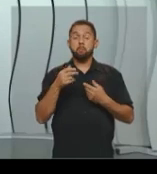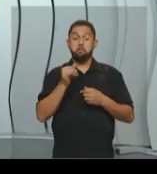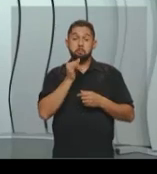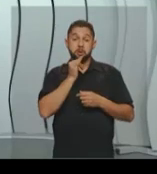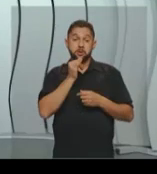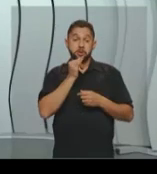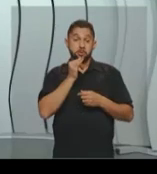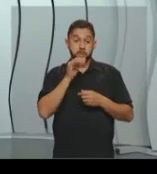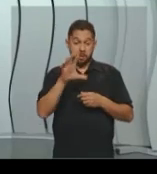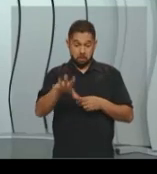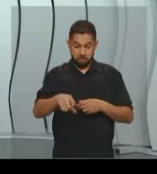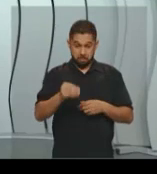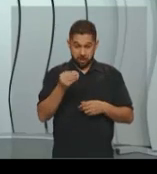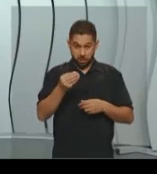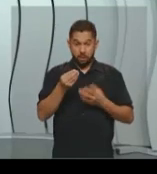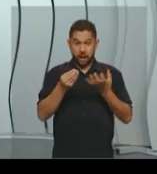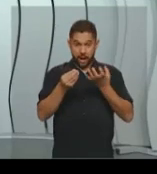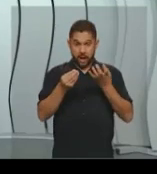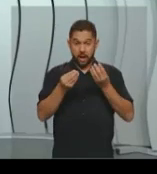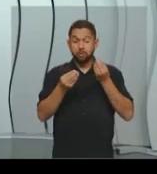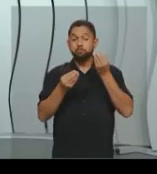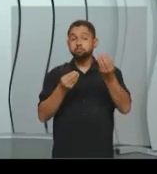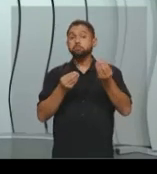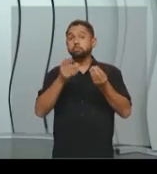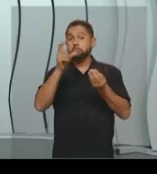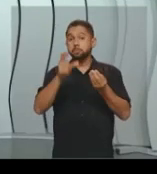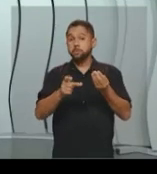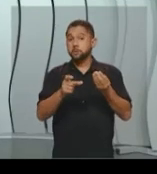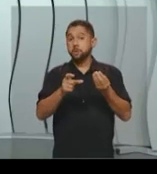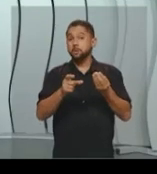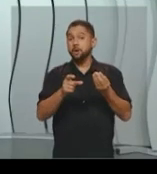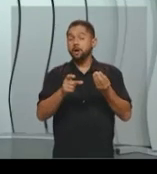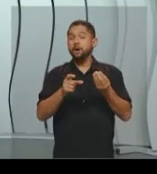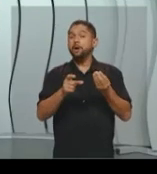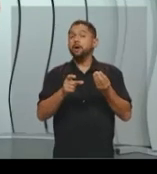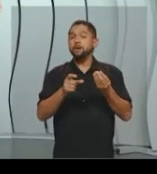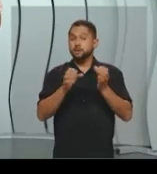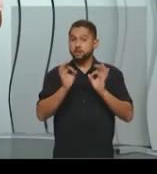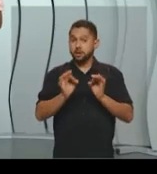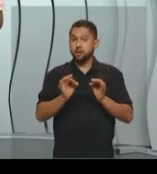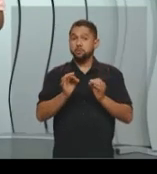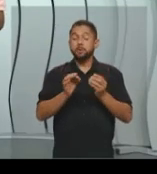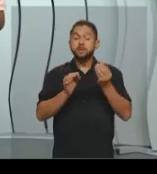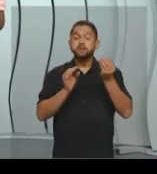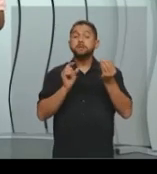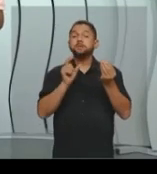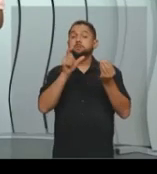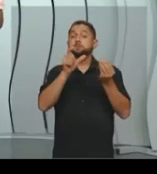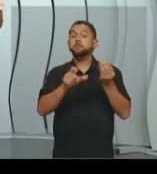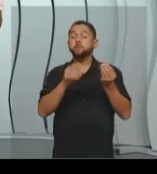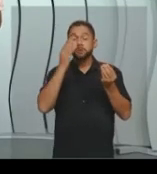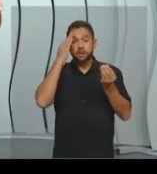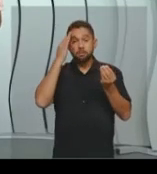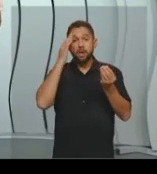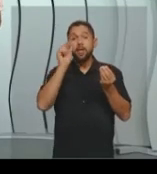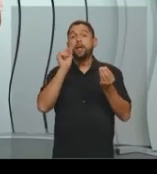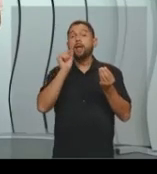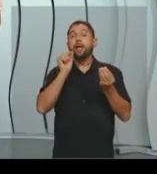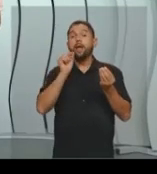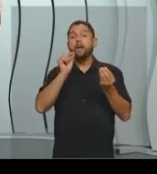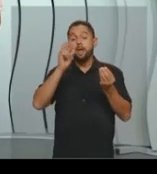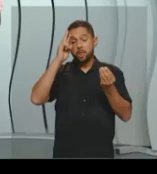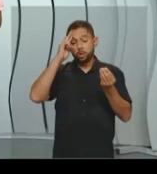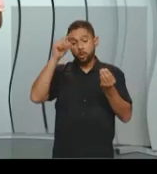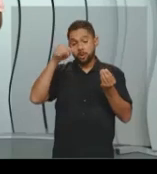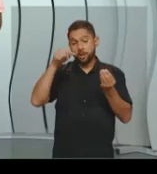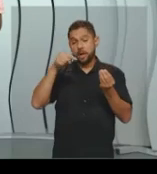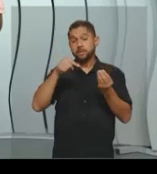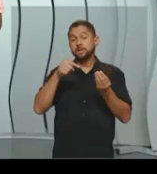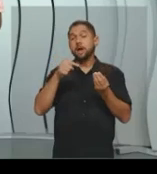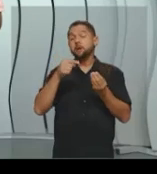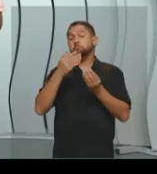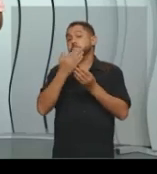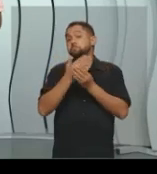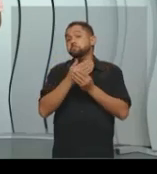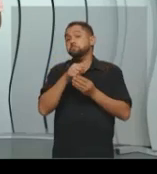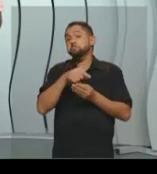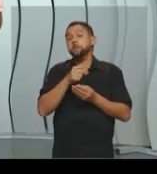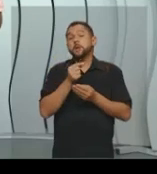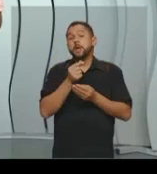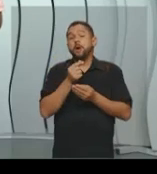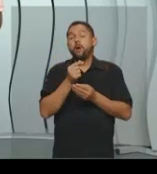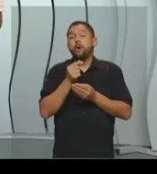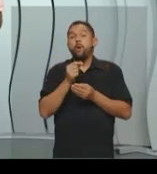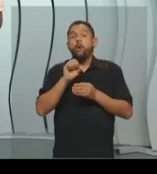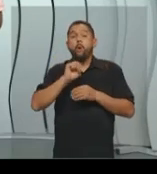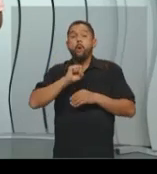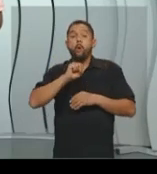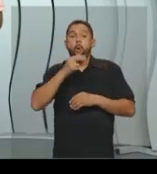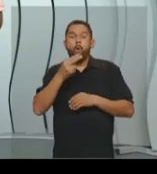carteira caso eu encontrar. Mas se você tiver uma configuração de percepção baseada em levar vantagem em